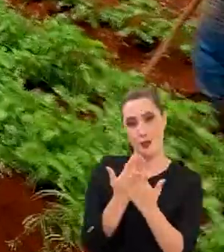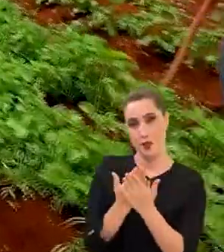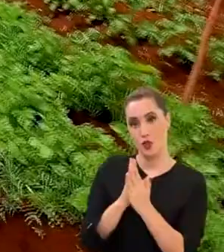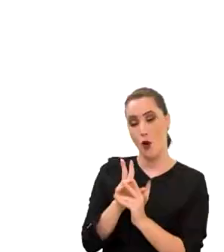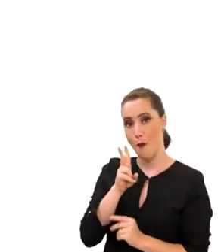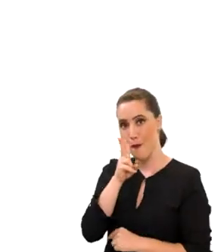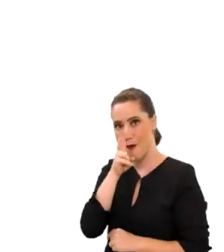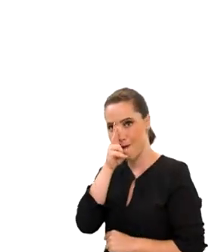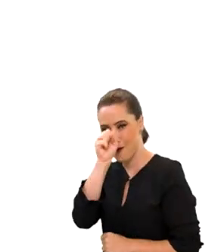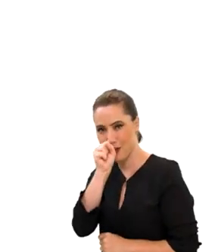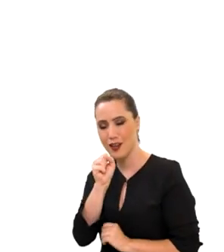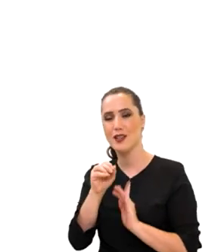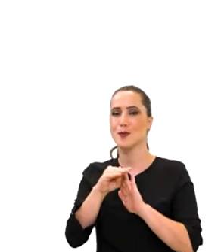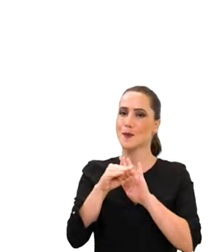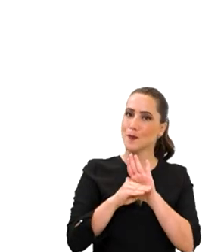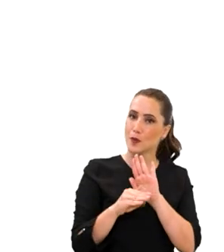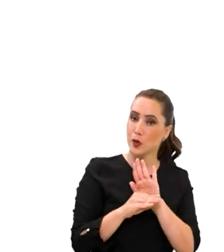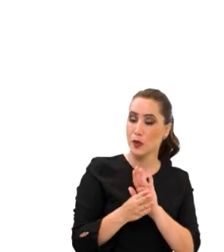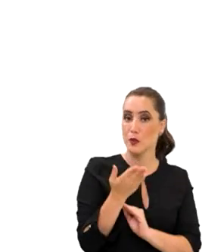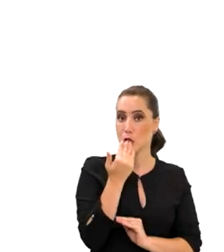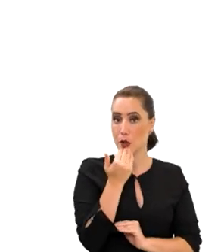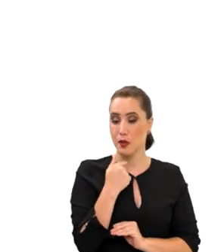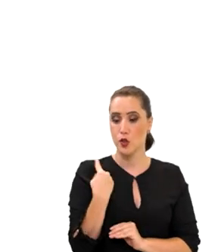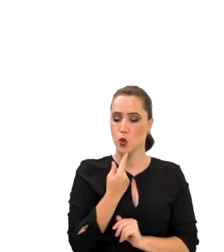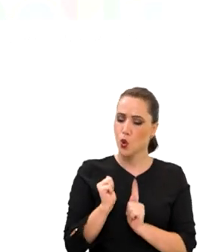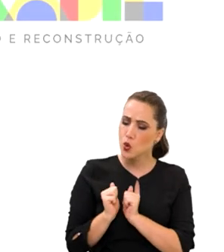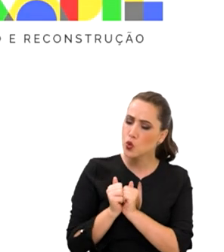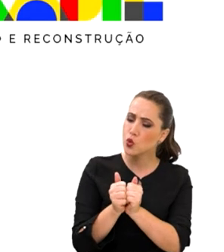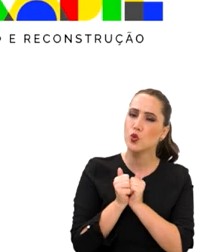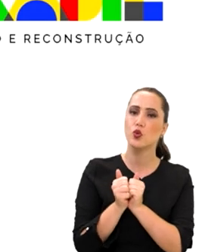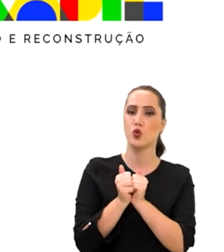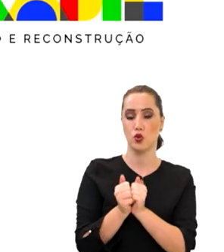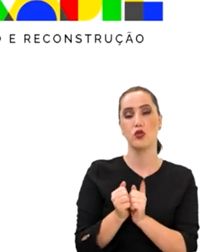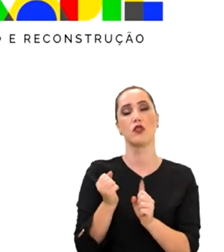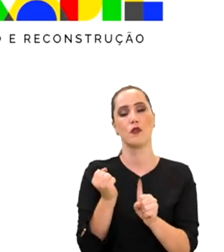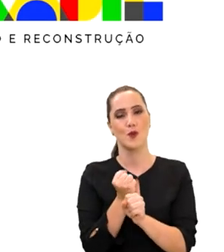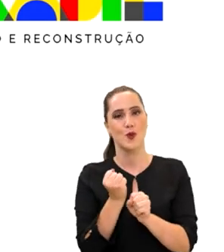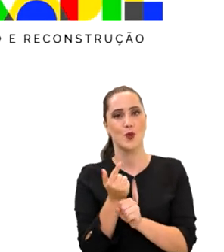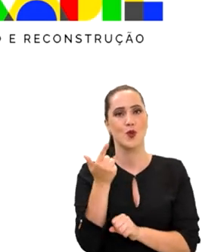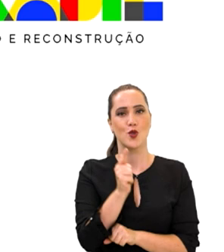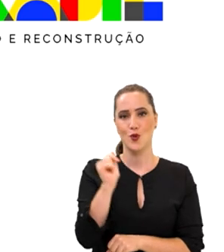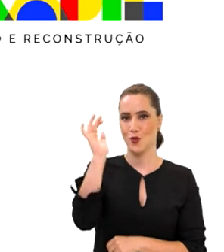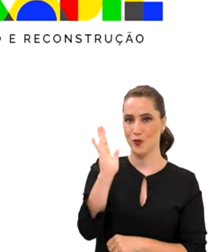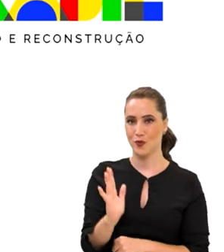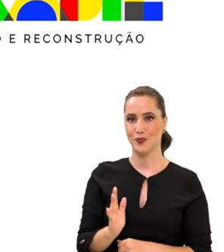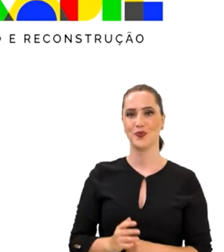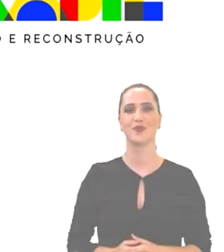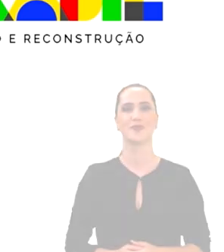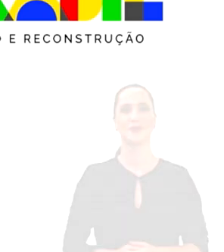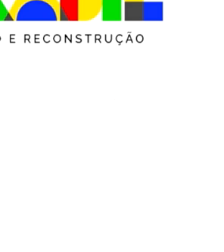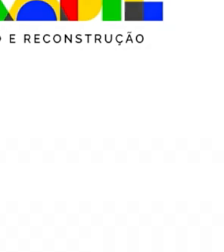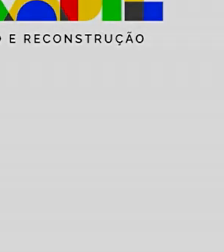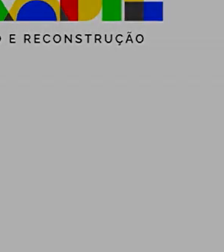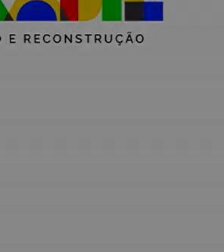comunidade escolar para fortalecer o PNAE. Estamos de mãos dadas e vamos reconstruir o